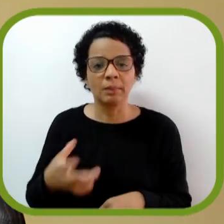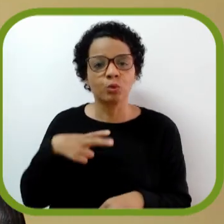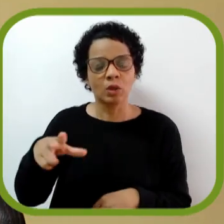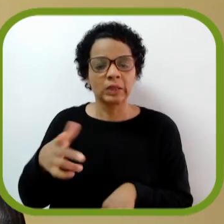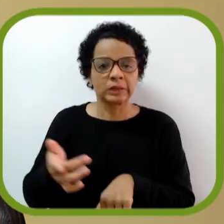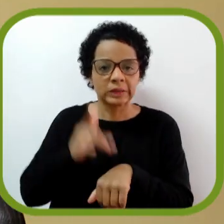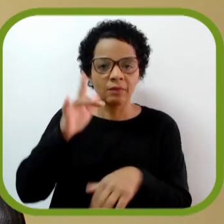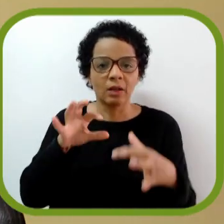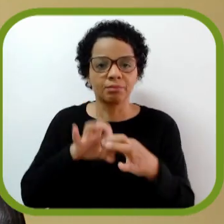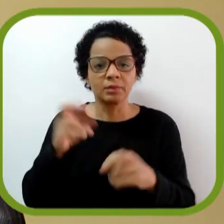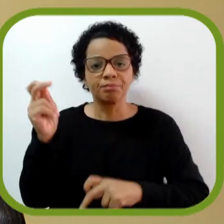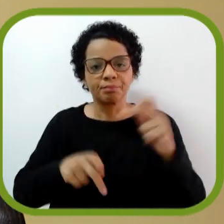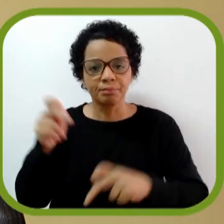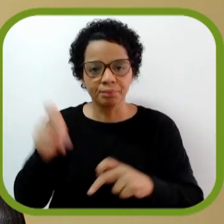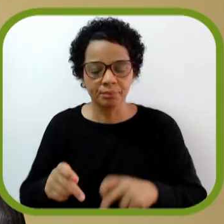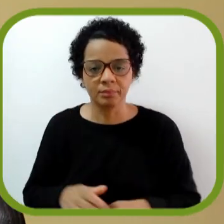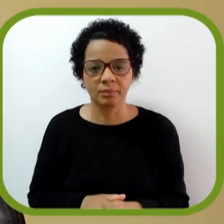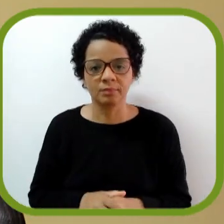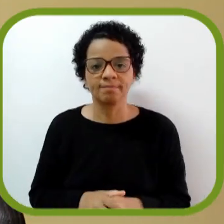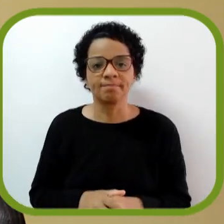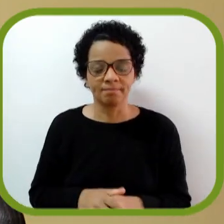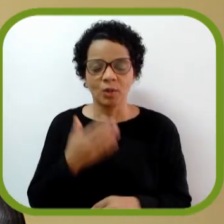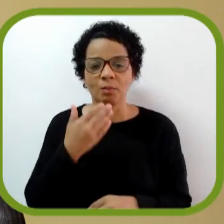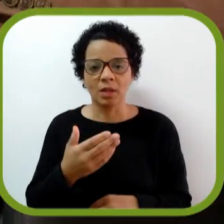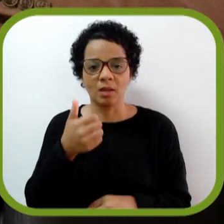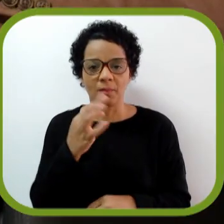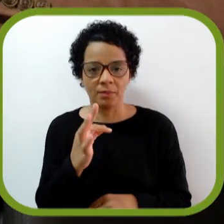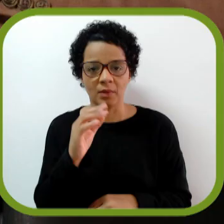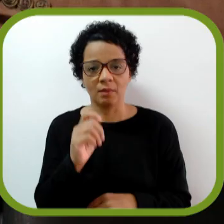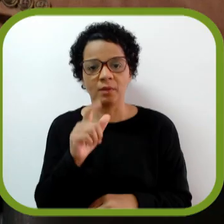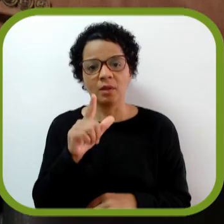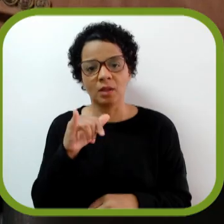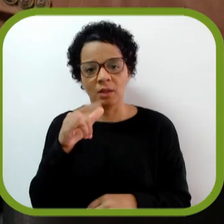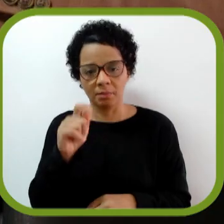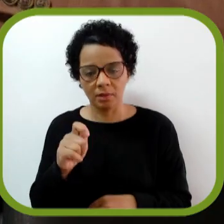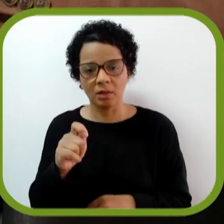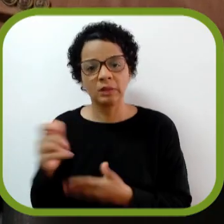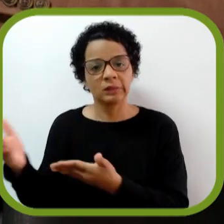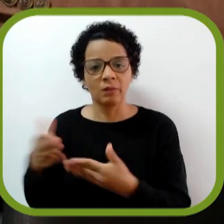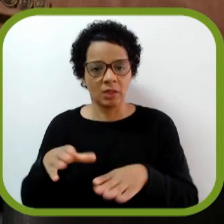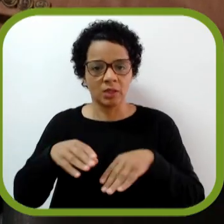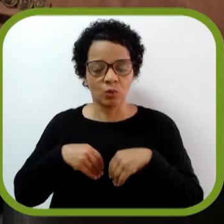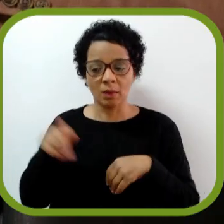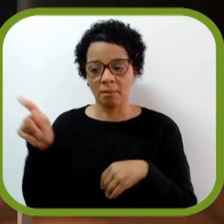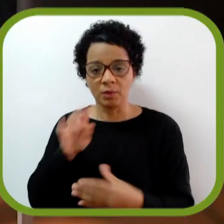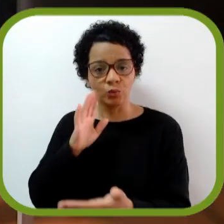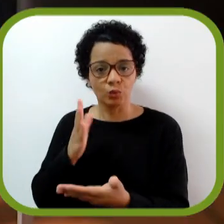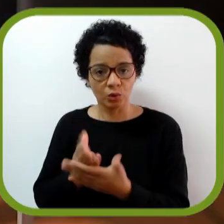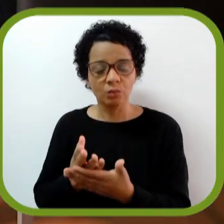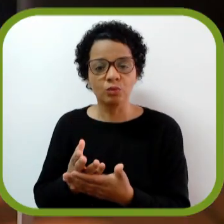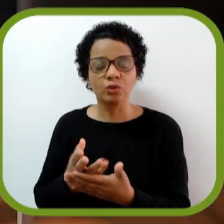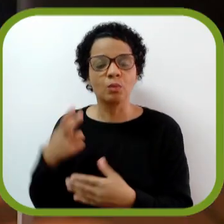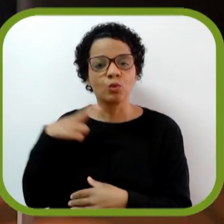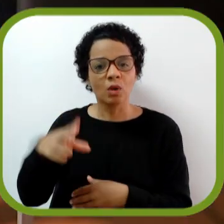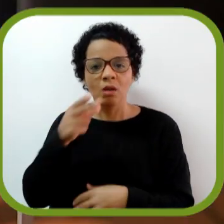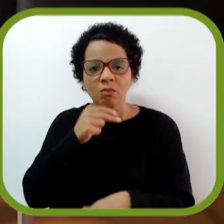a vulnerabilidade do país a estes fenómenos naturais. Filipe, muito obrigada por aceitar o nosso convite. Nos últimos meses, registaram-se